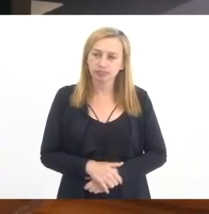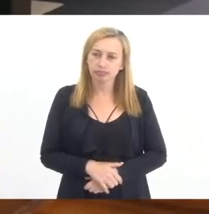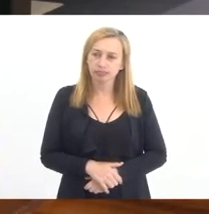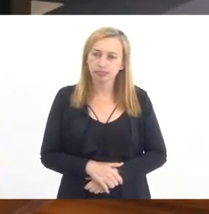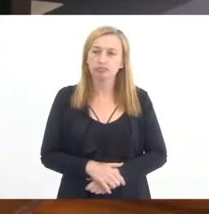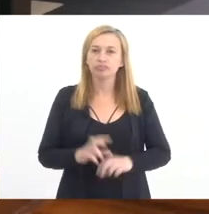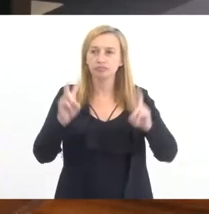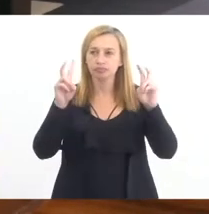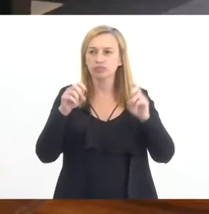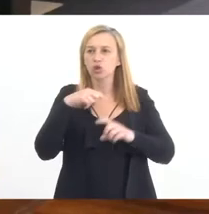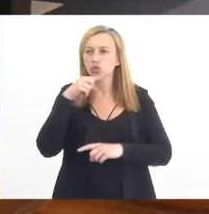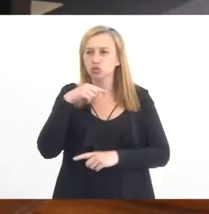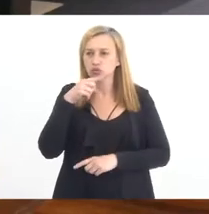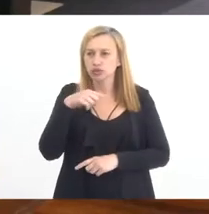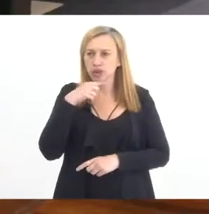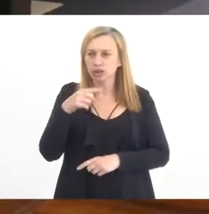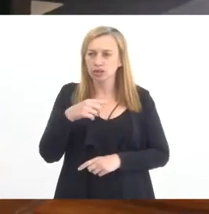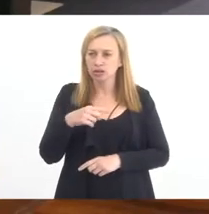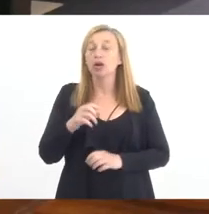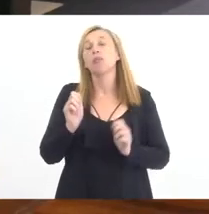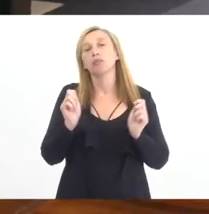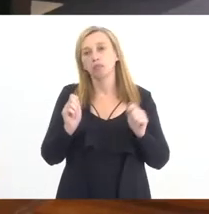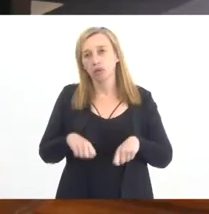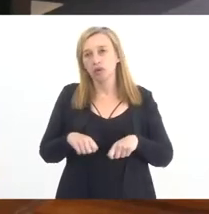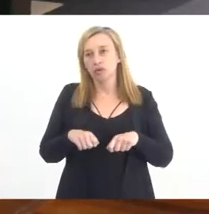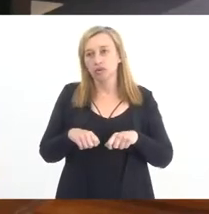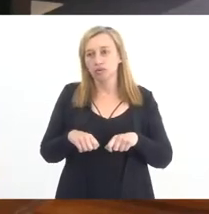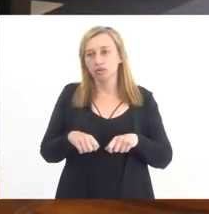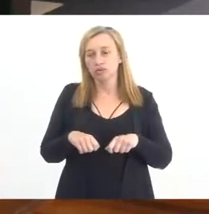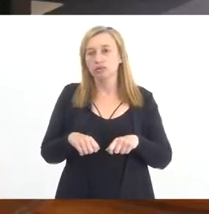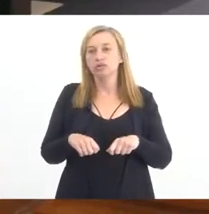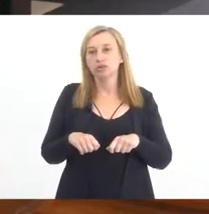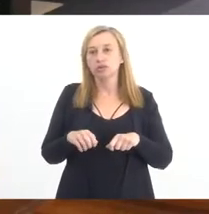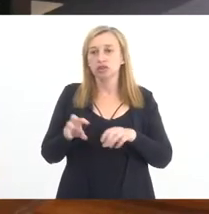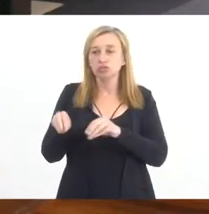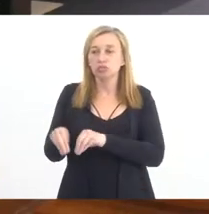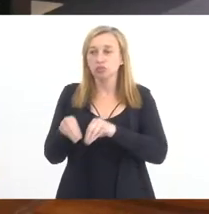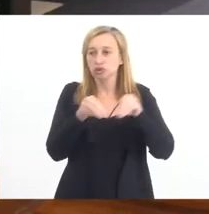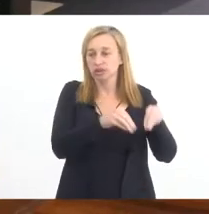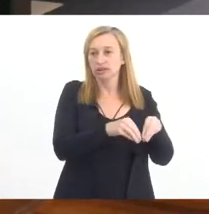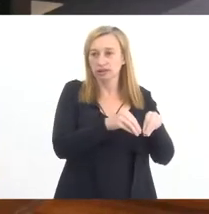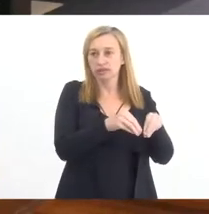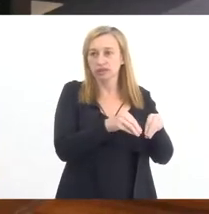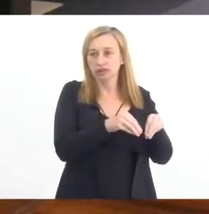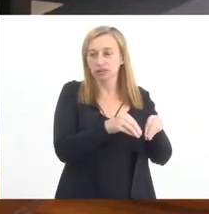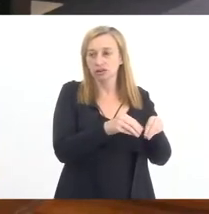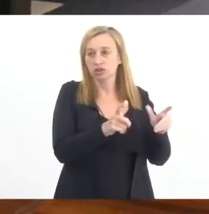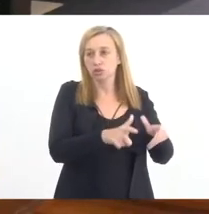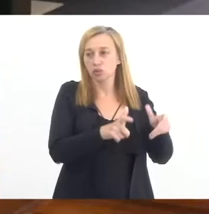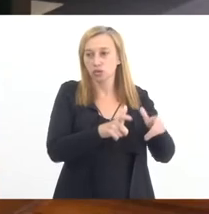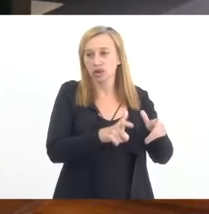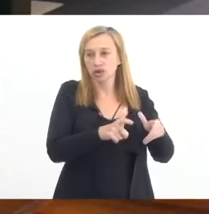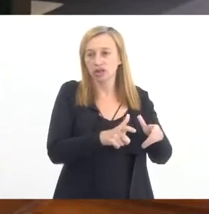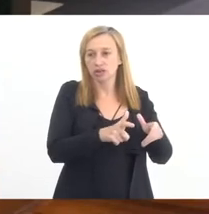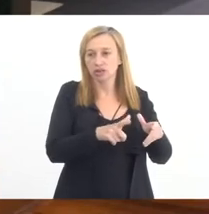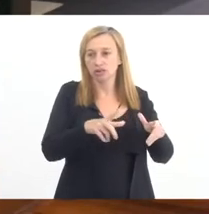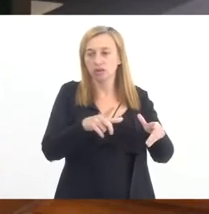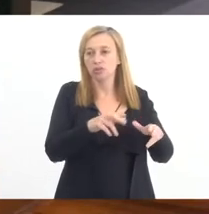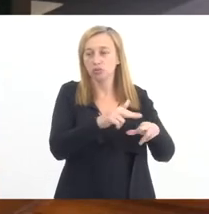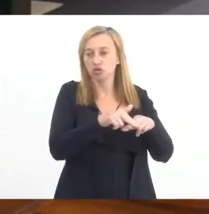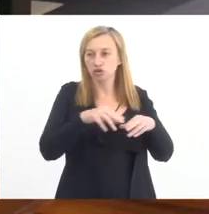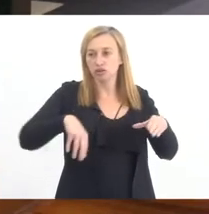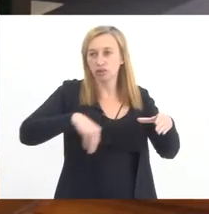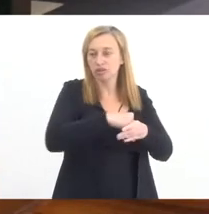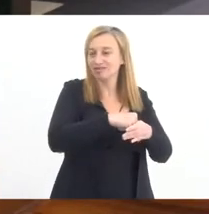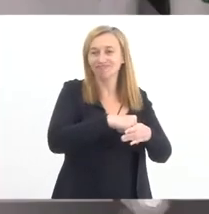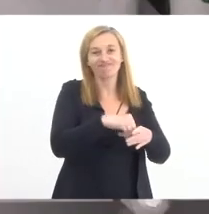a questão da dúvida da possibilidade, alguma possibilidade de mudança de local devido à incorporação. Isso não